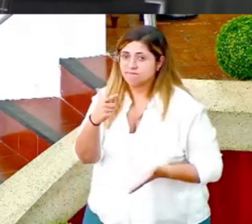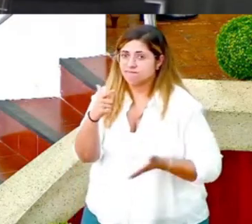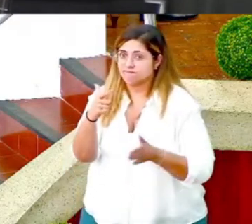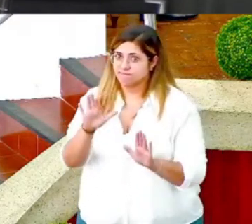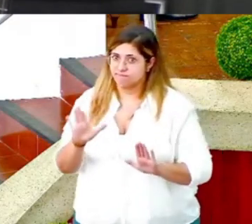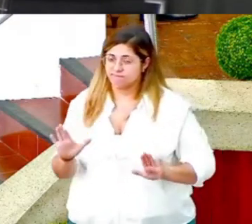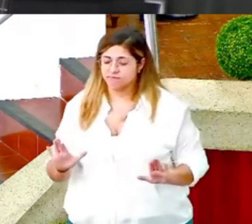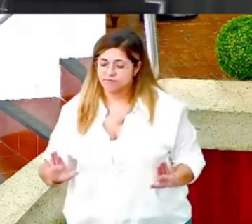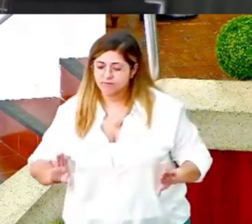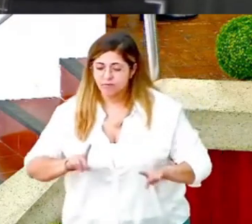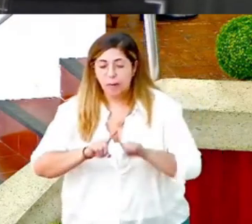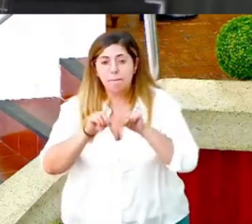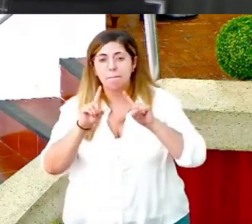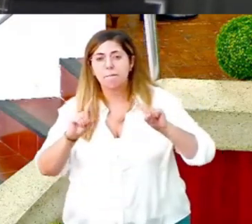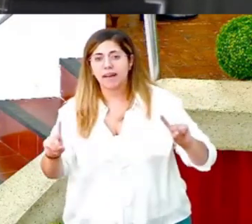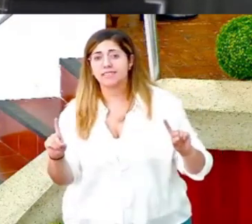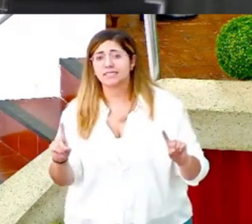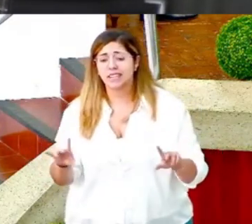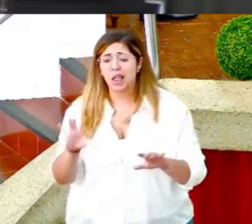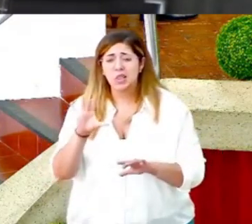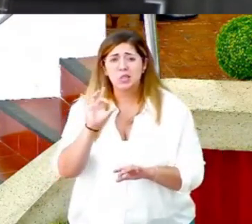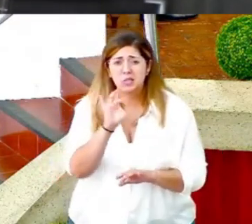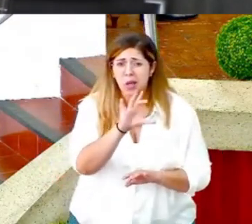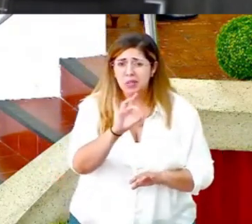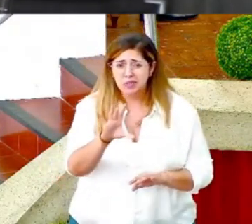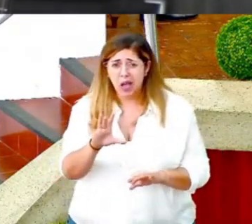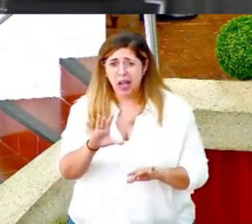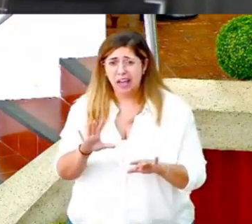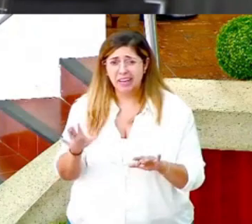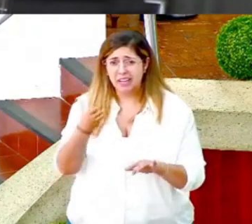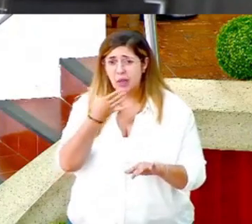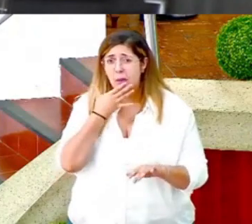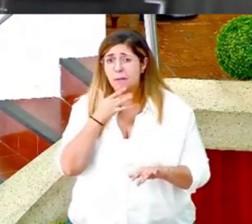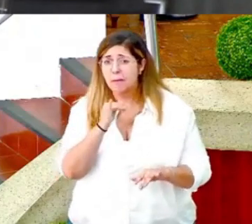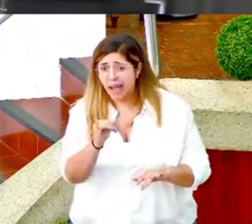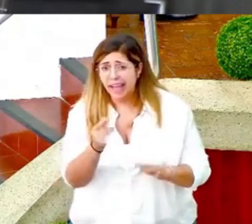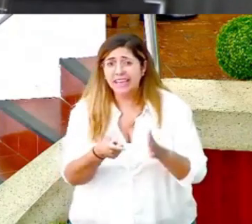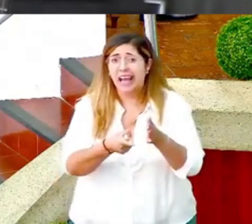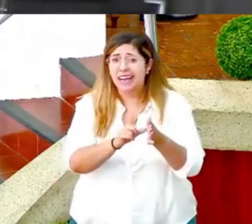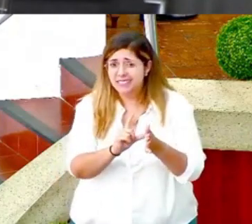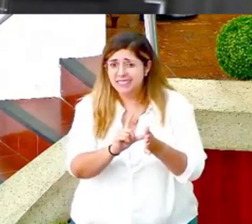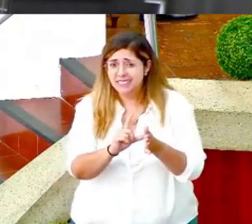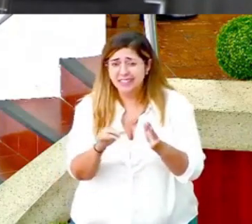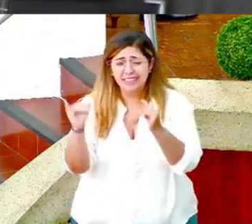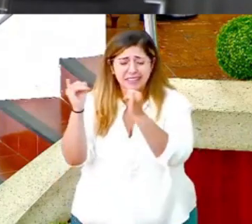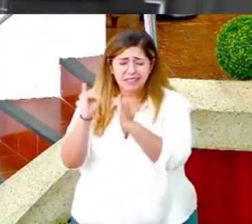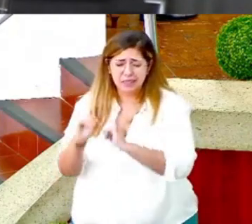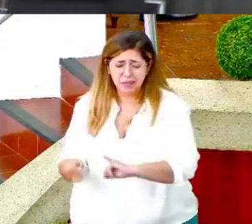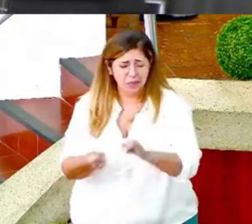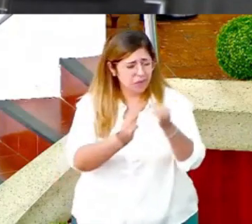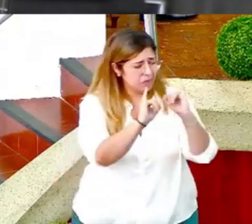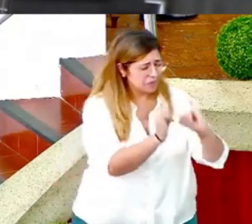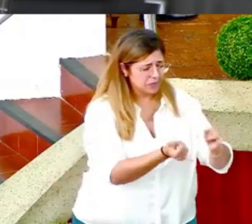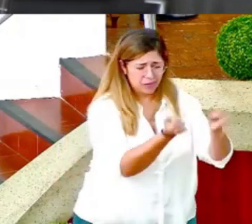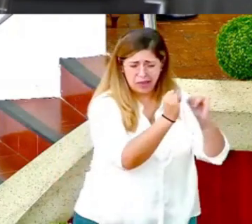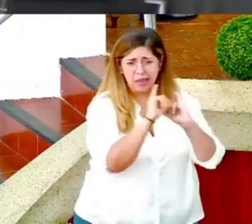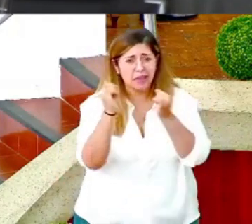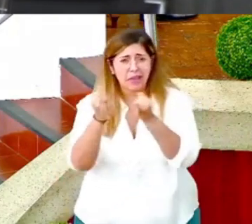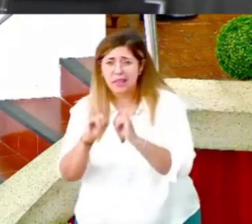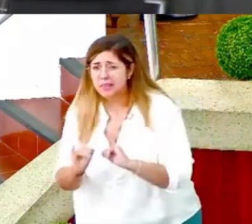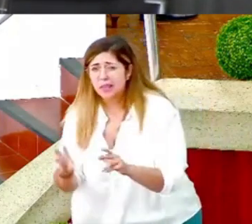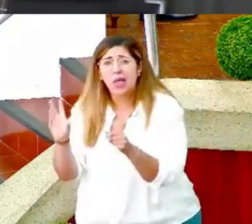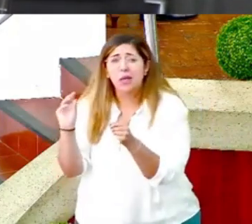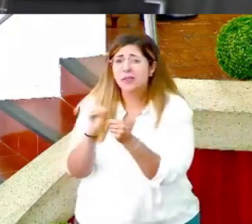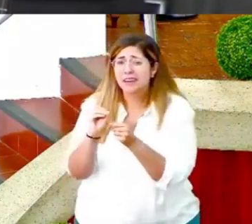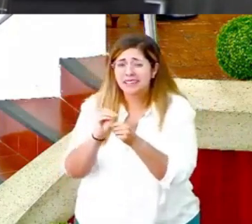seus pais idolatria generalizada no reino. Herdou de seus pais o mal